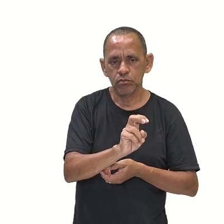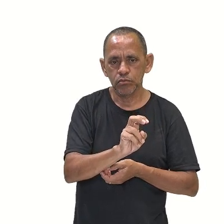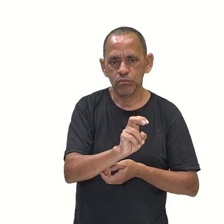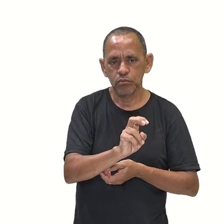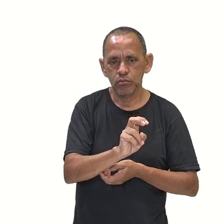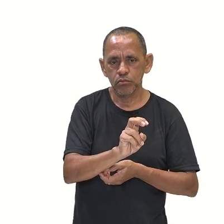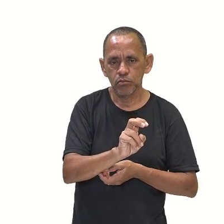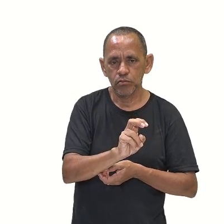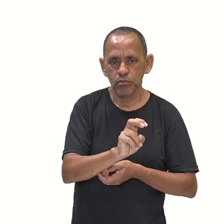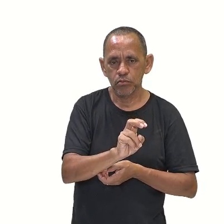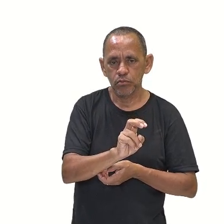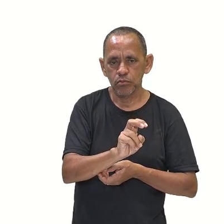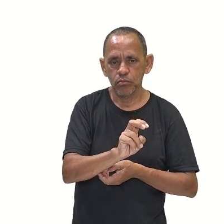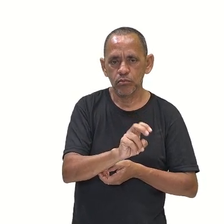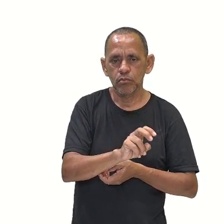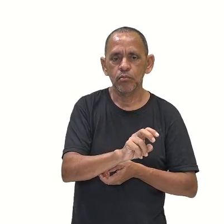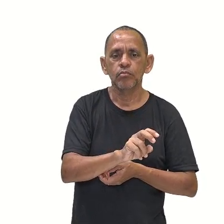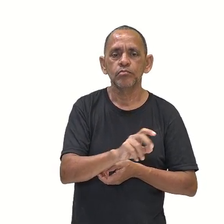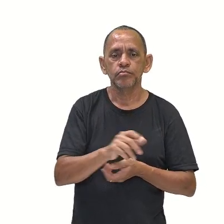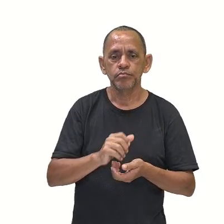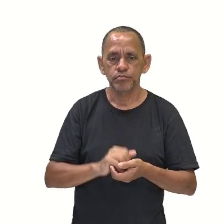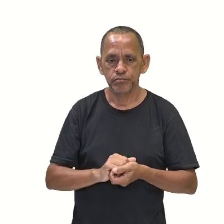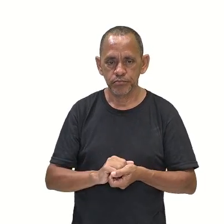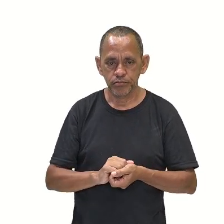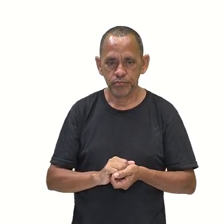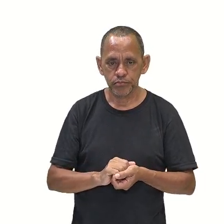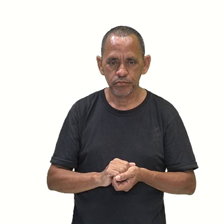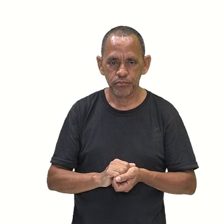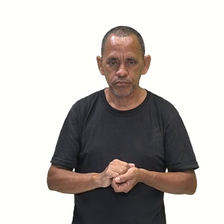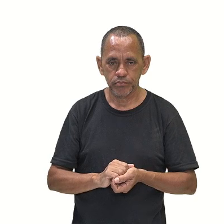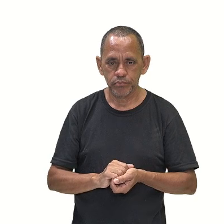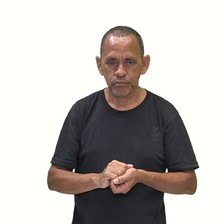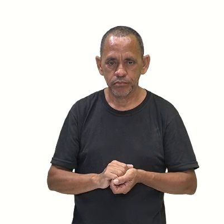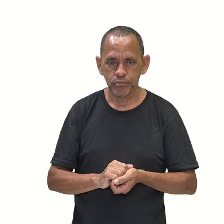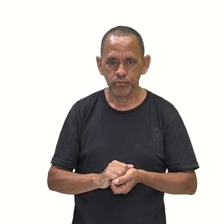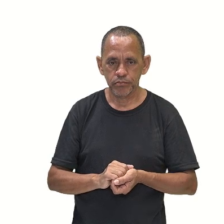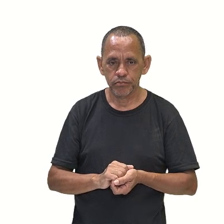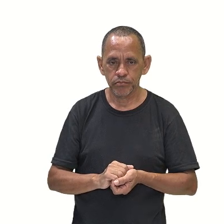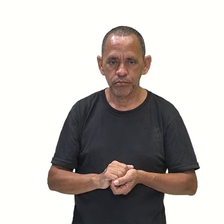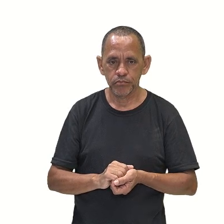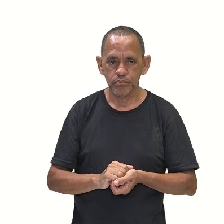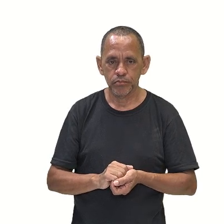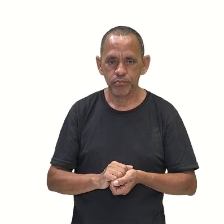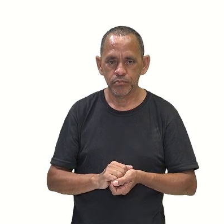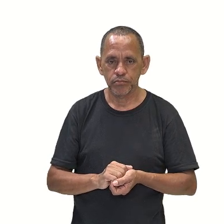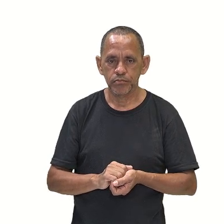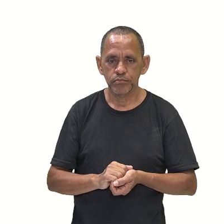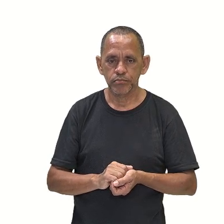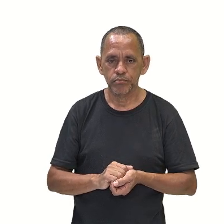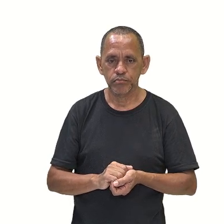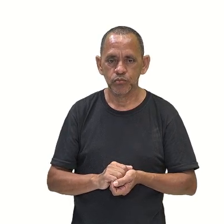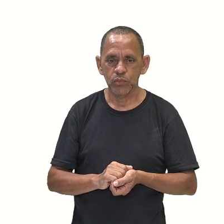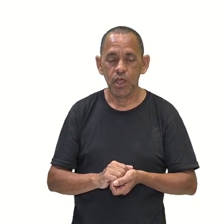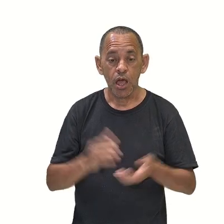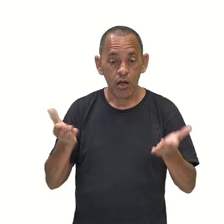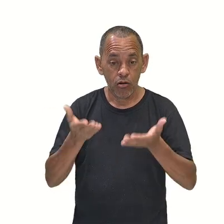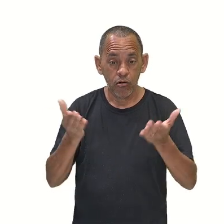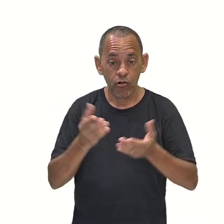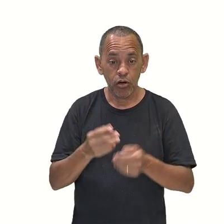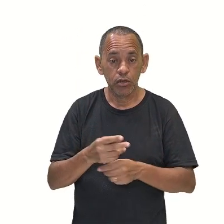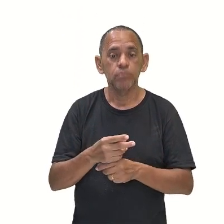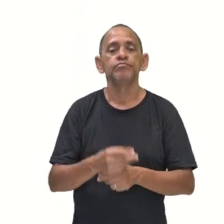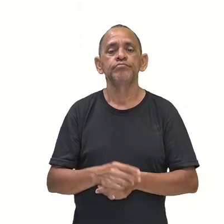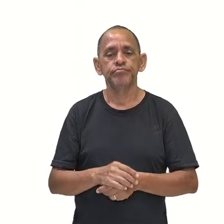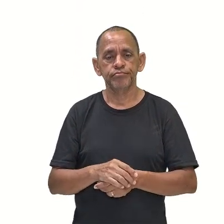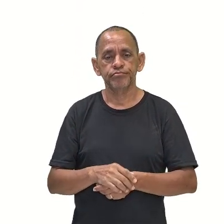O 36. Simplifica o expoente com índice, sai quem? O 9. E olha só,